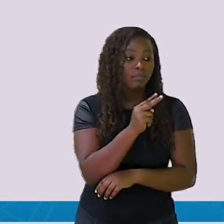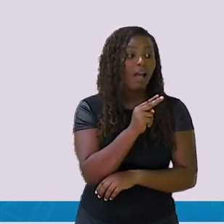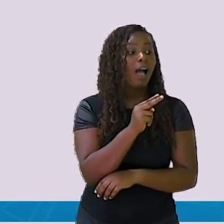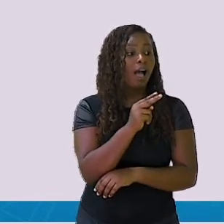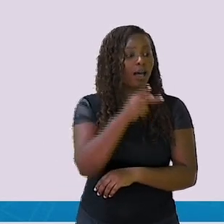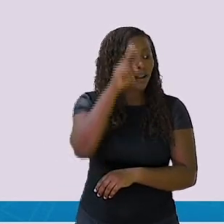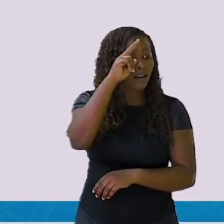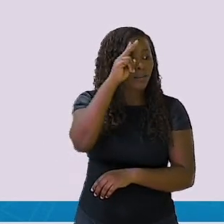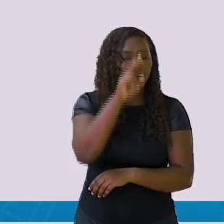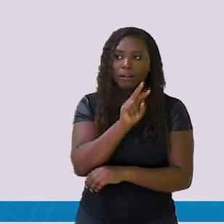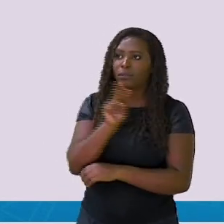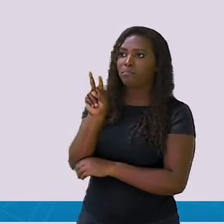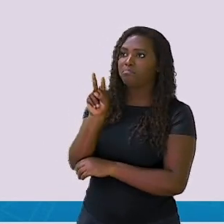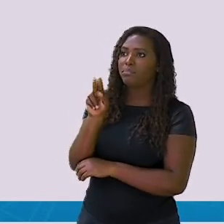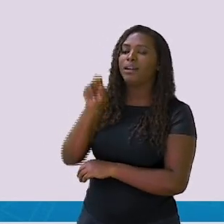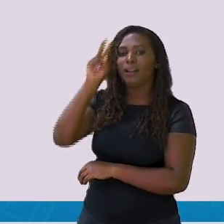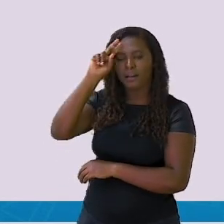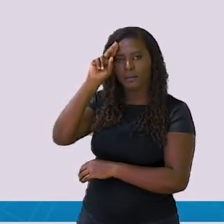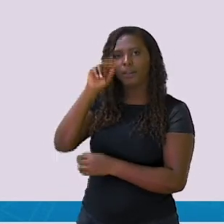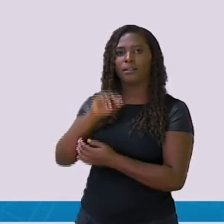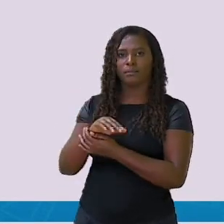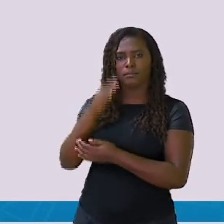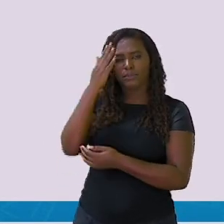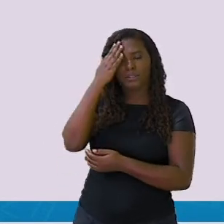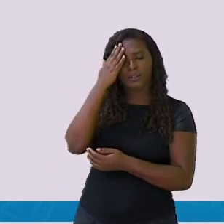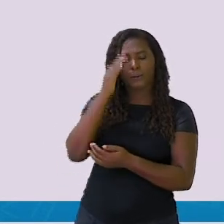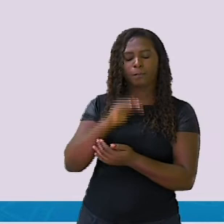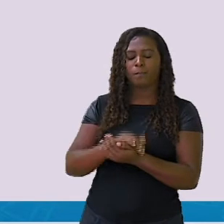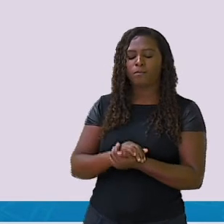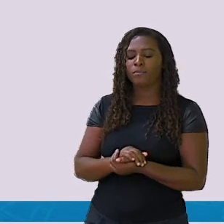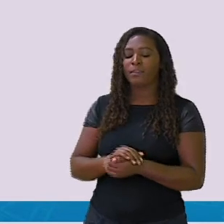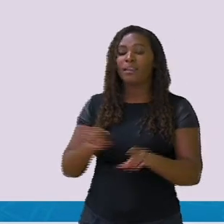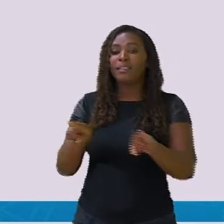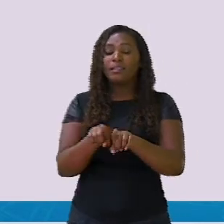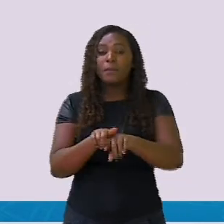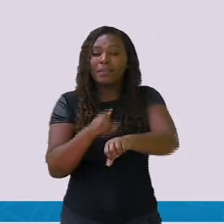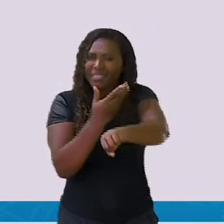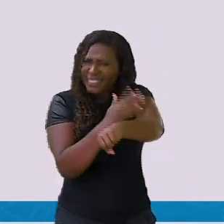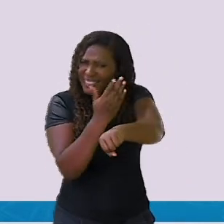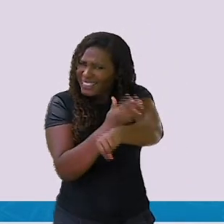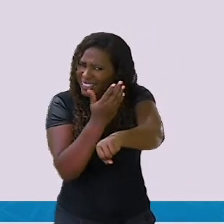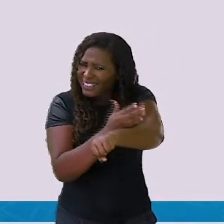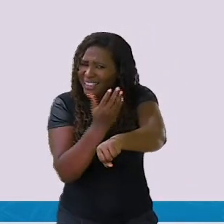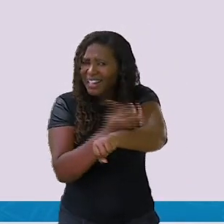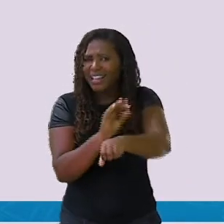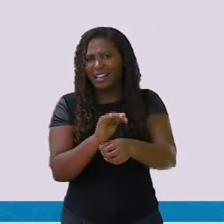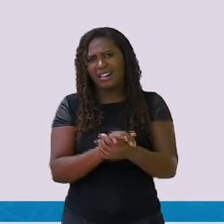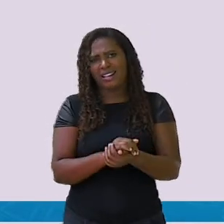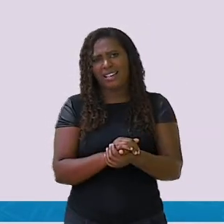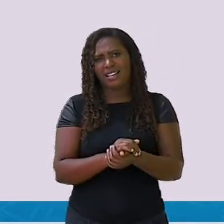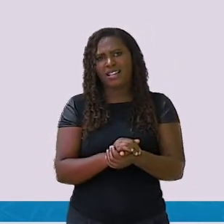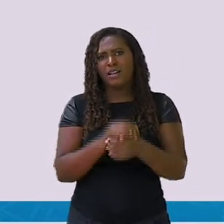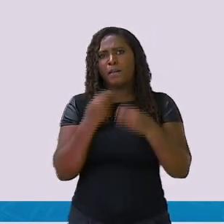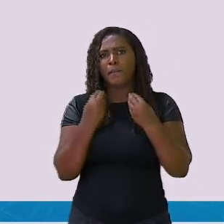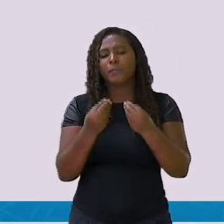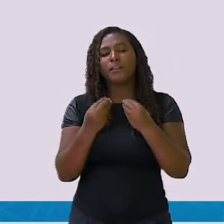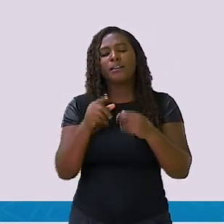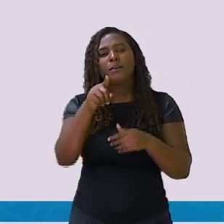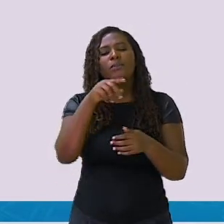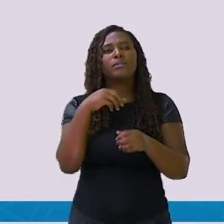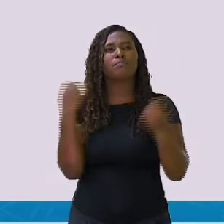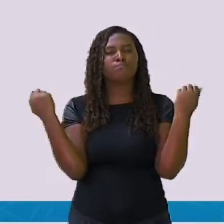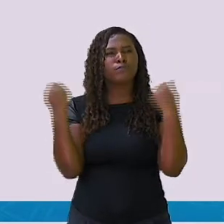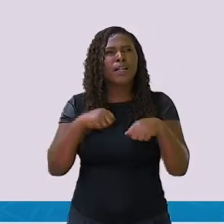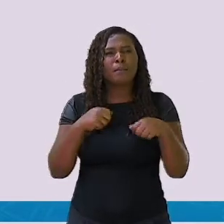importante. Treine várias vezes até desenvolver a capacidade de organizar ideias de